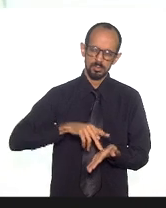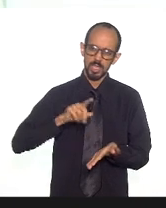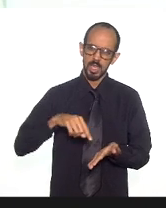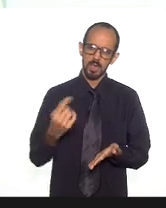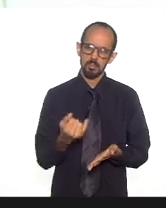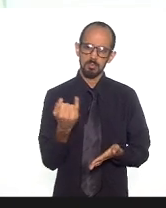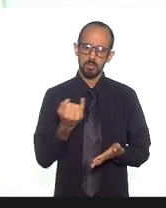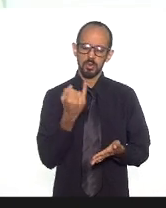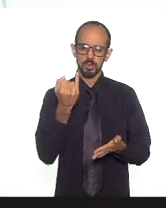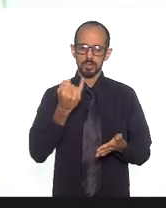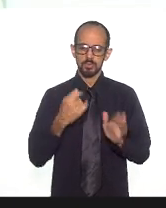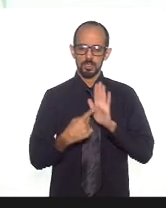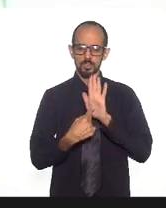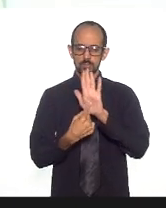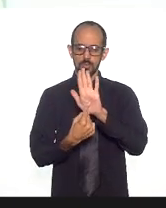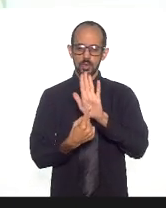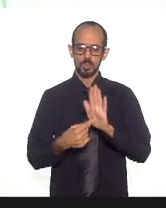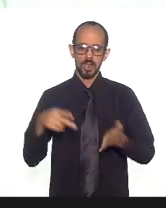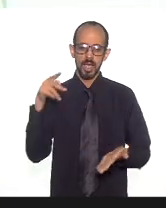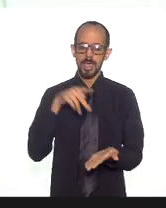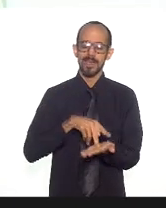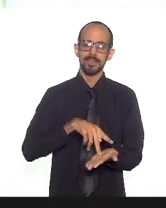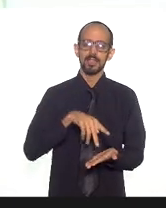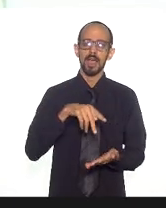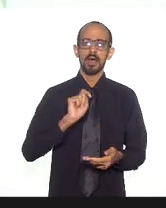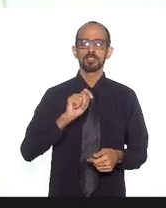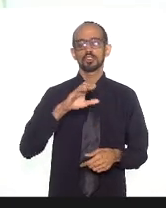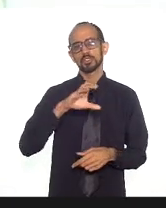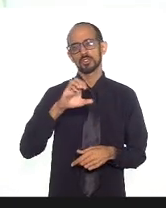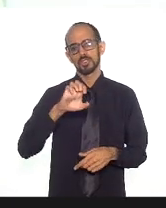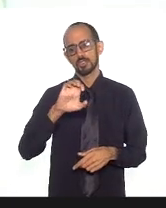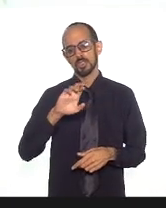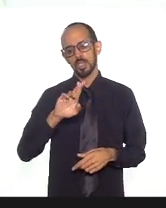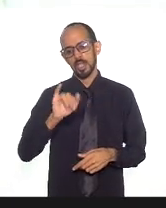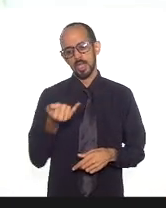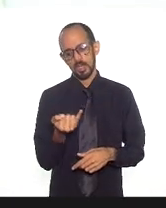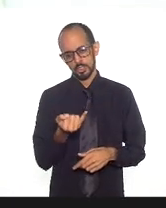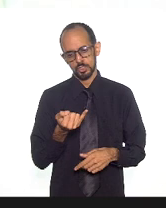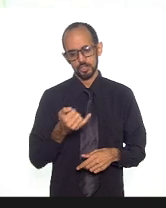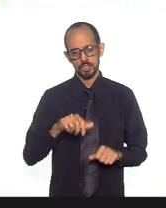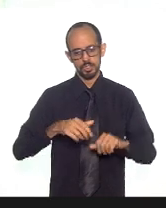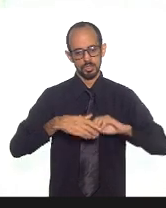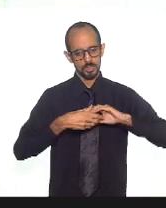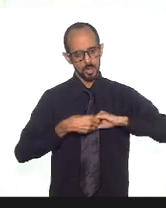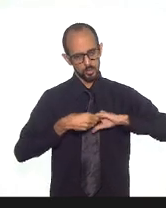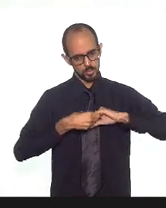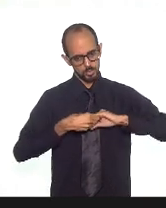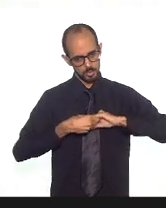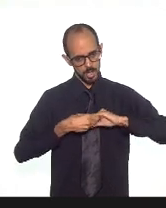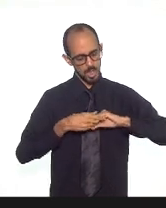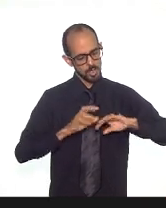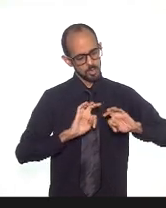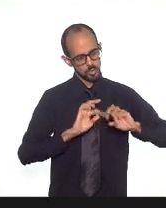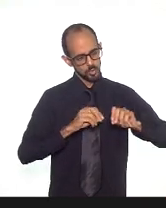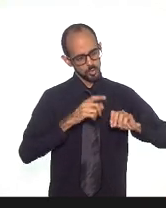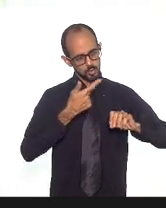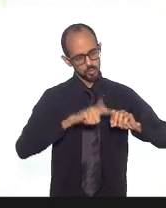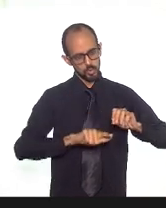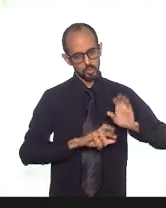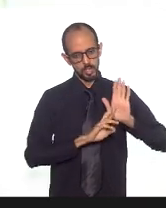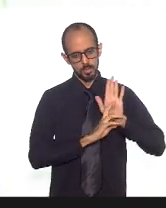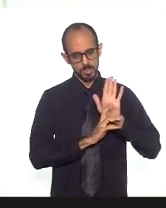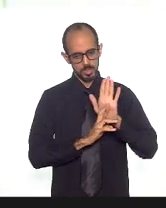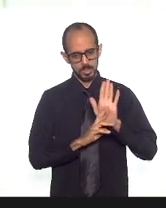nós colocarmos a realidade da instituição, né? Então, fica o agradecimento, saudar a presença do subsecretário, do presidente da Fundação CCERJ, Rogério